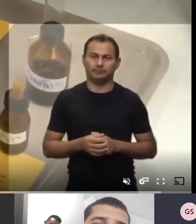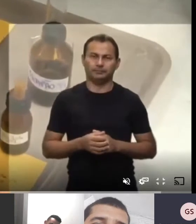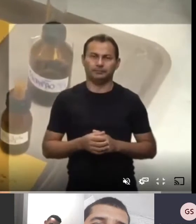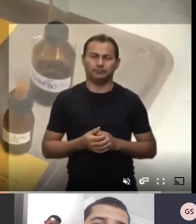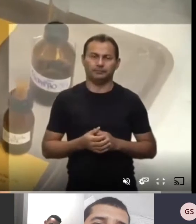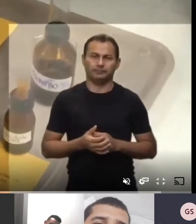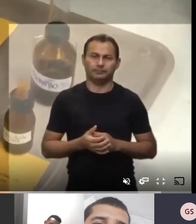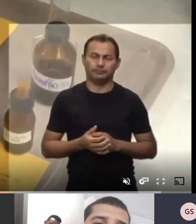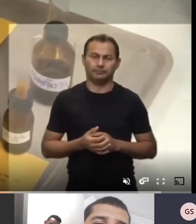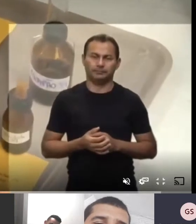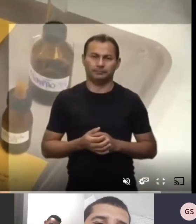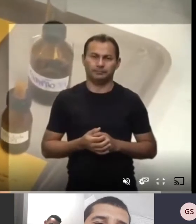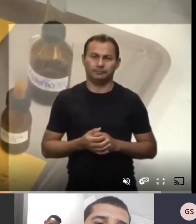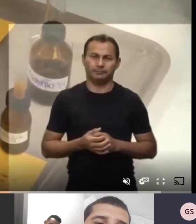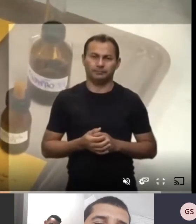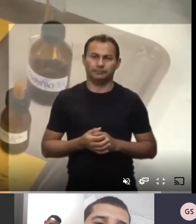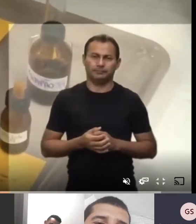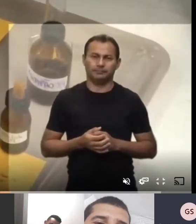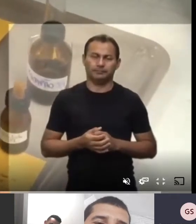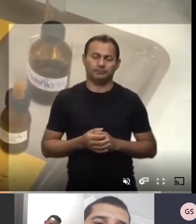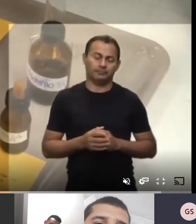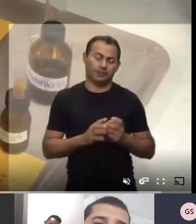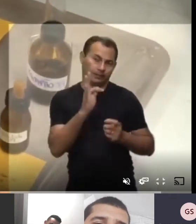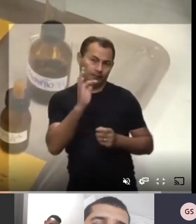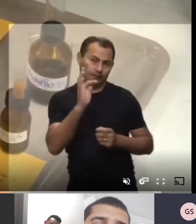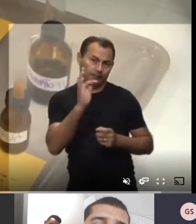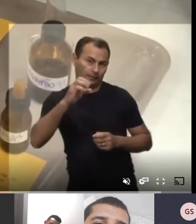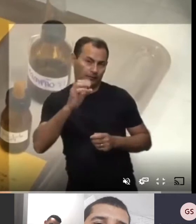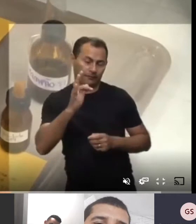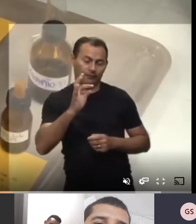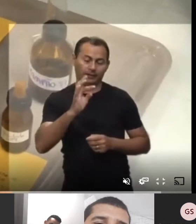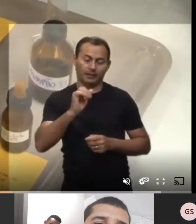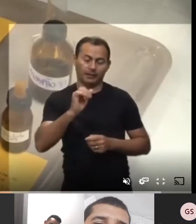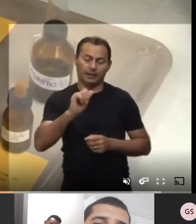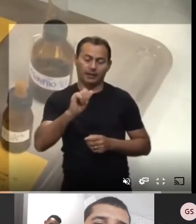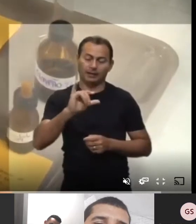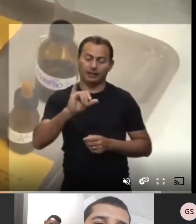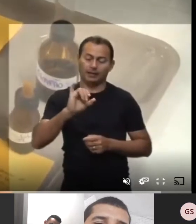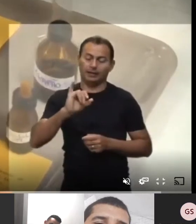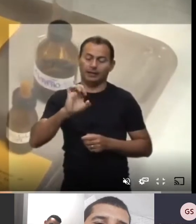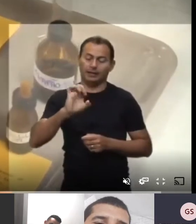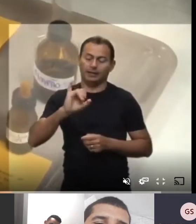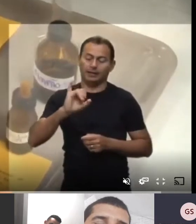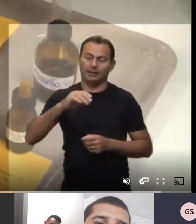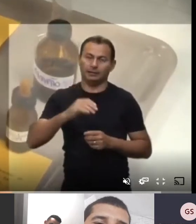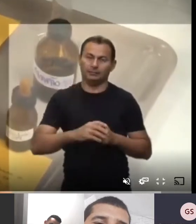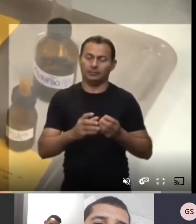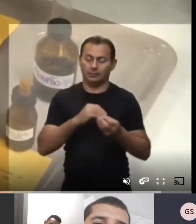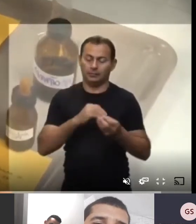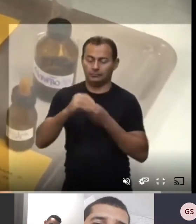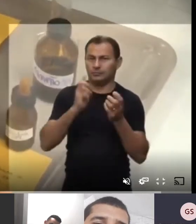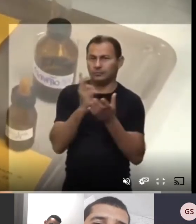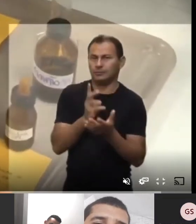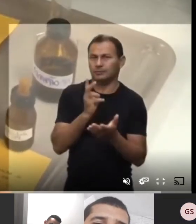colocar e vamos ver se a cor vai mudar. Se a cor mudar é porque o pH mudou. Vamos ver.